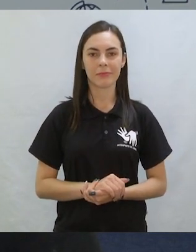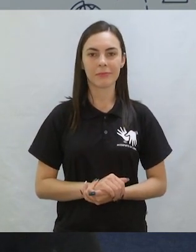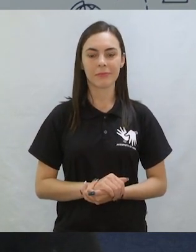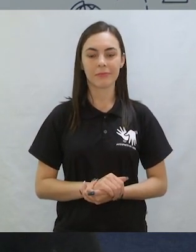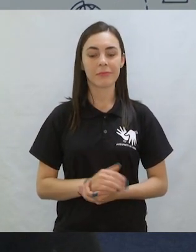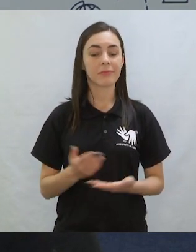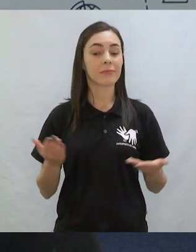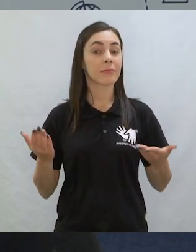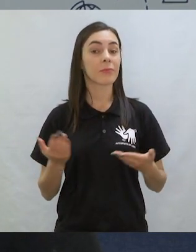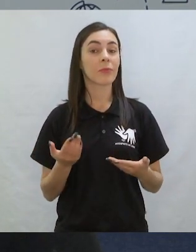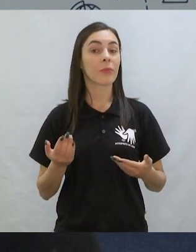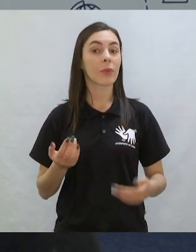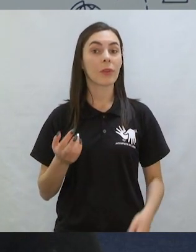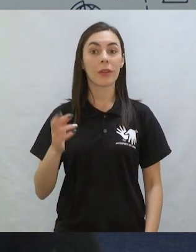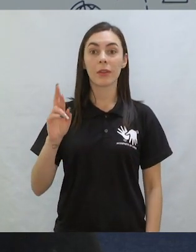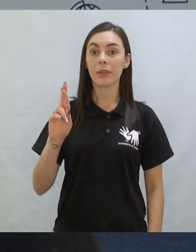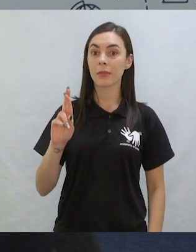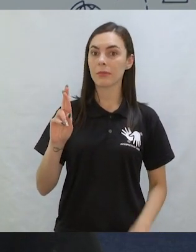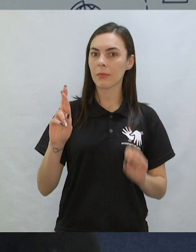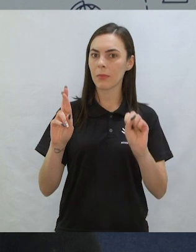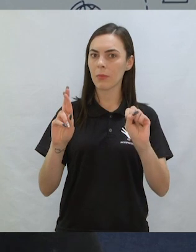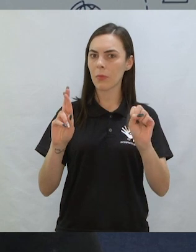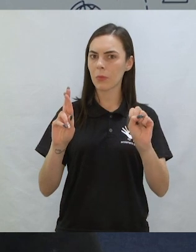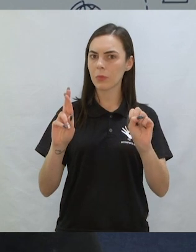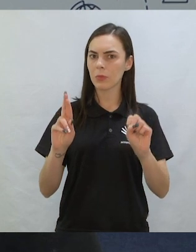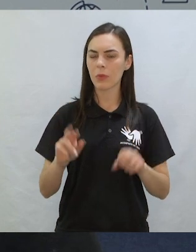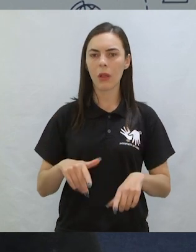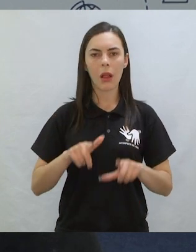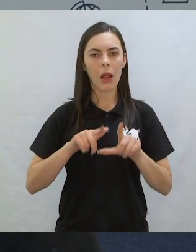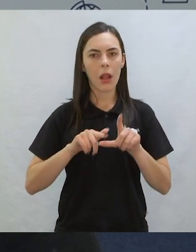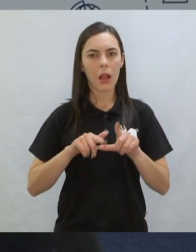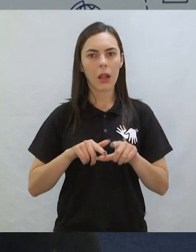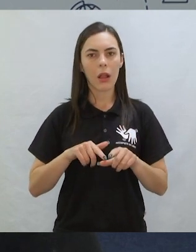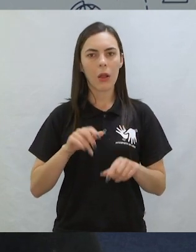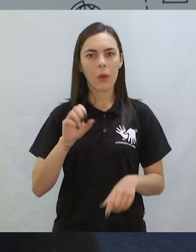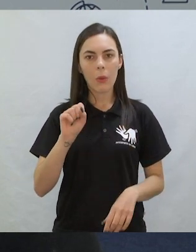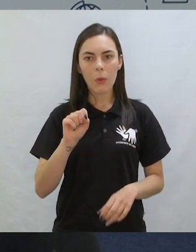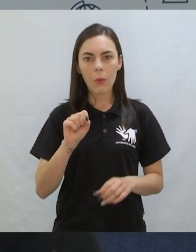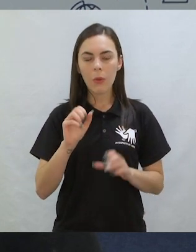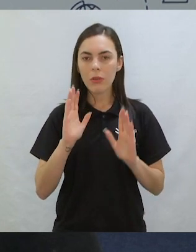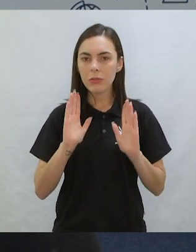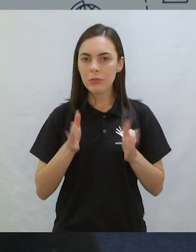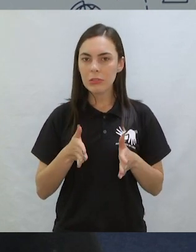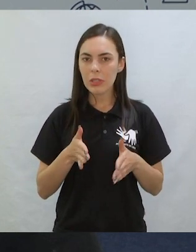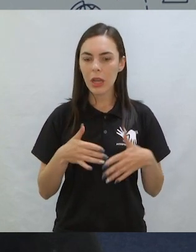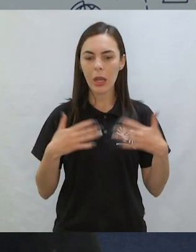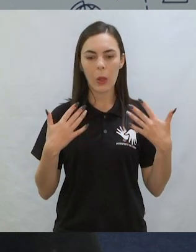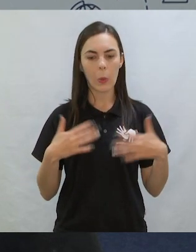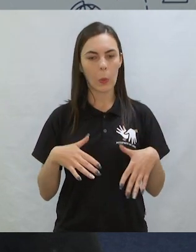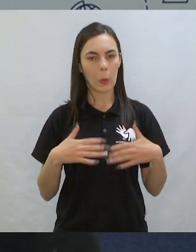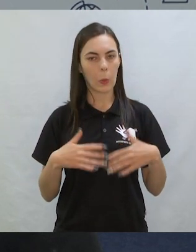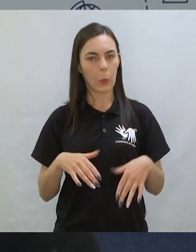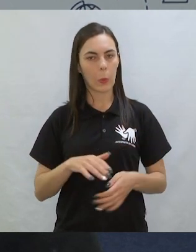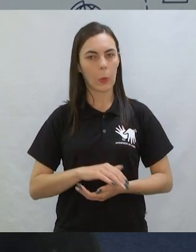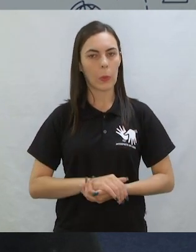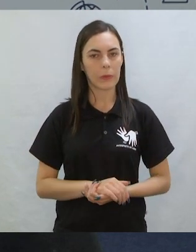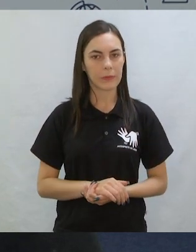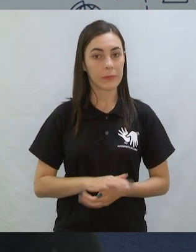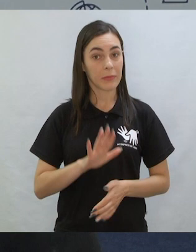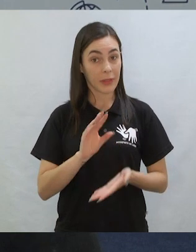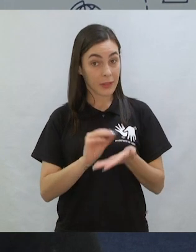Vamos ver. Olha aqui. 8. Nossa, já tem 8 letras na nossa